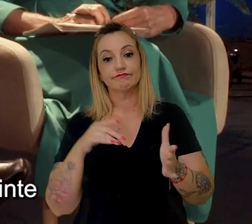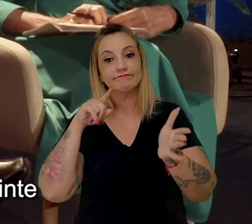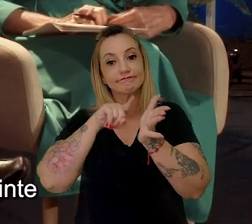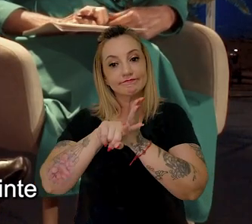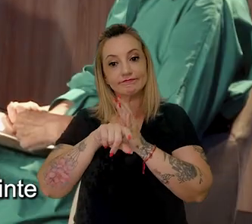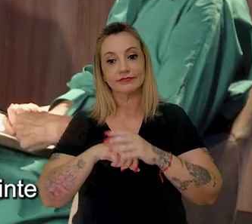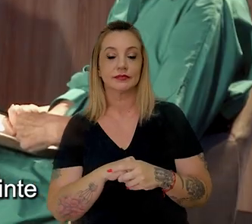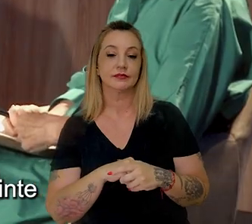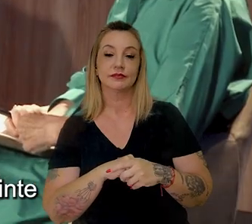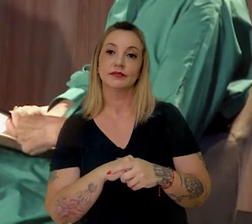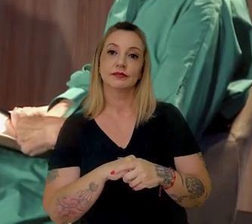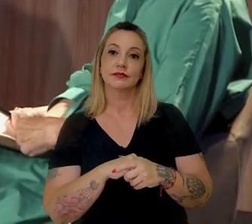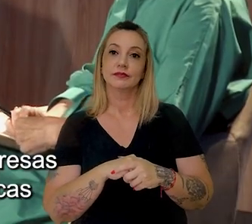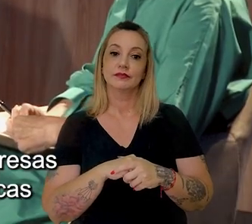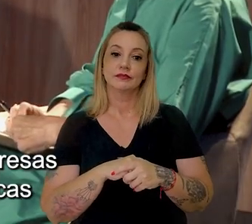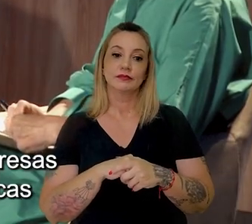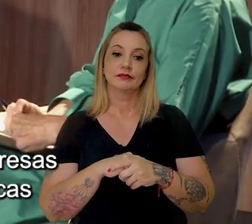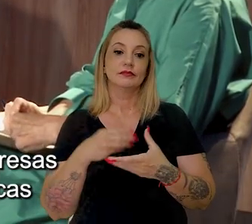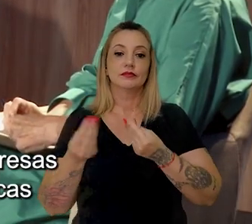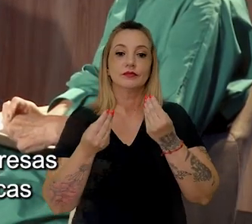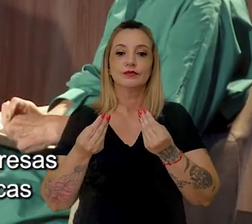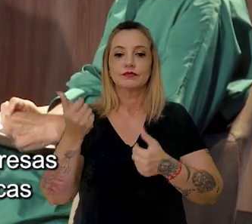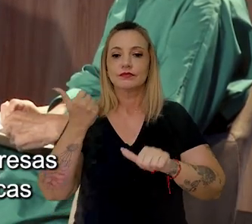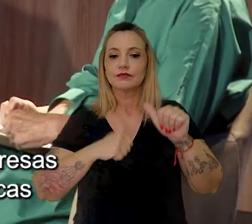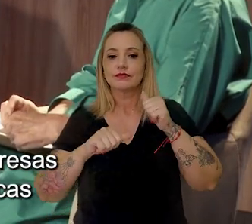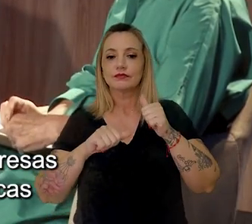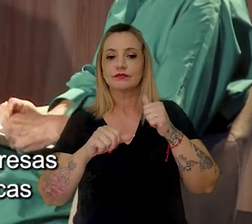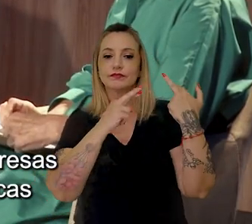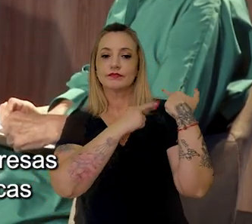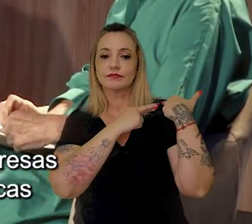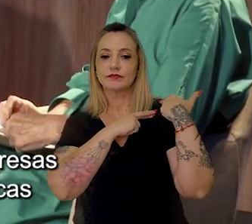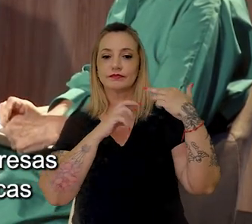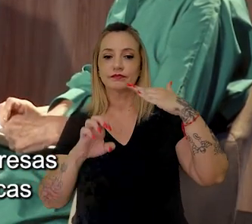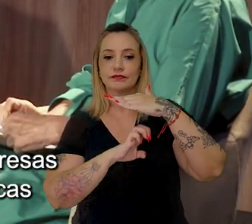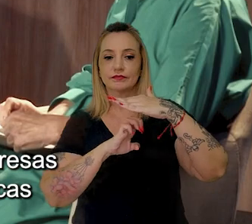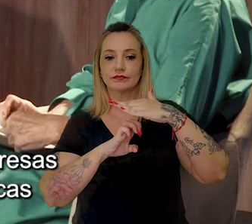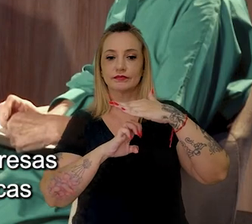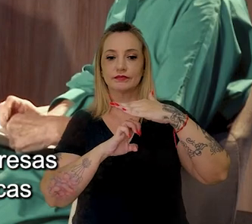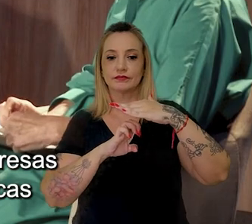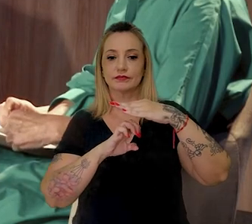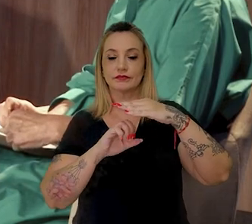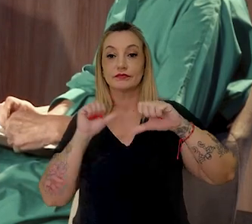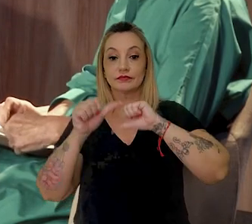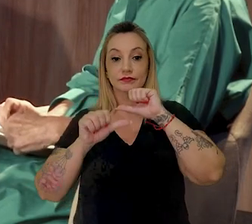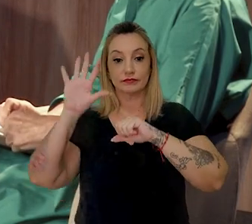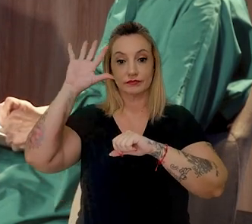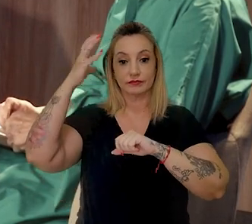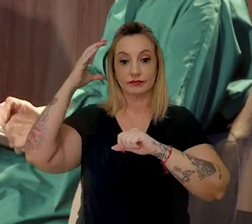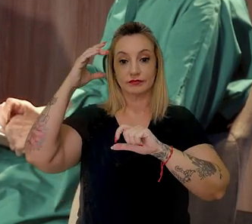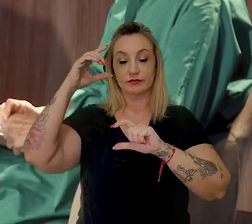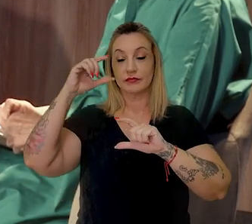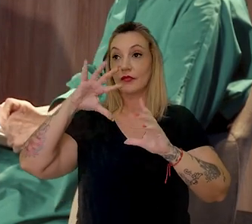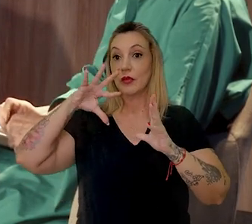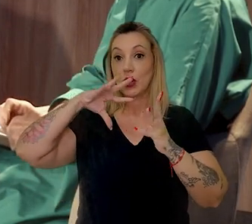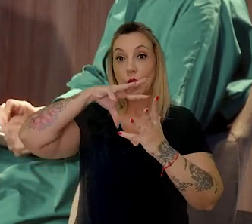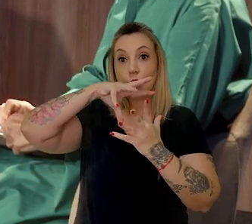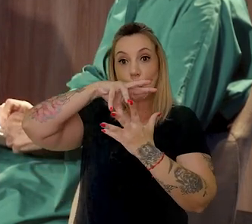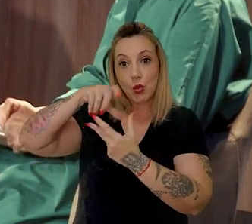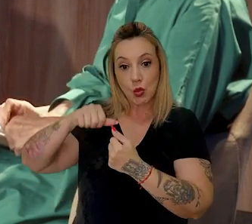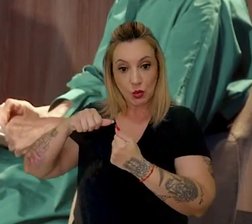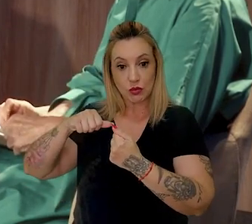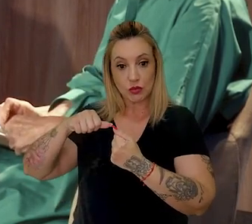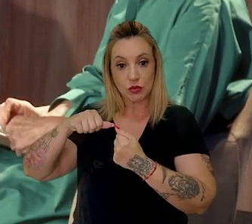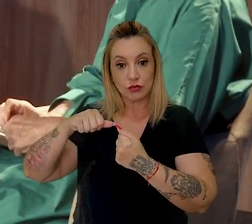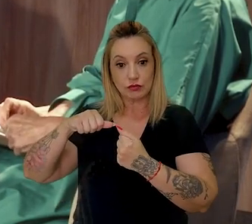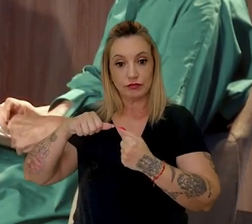uma pergunta que colocou o seguinte como que você avalia o papel das empresas para endereçar as mudanças climáticas em escala internacional porque é muito